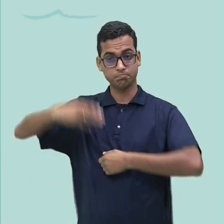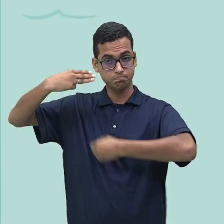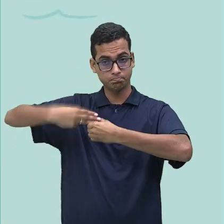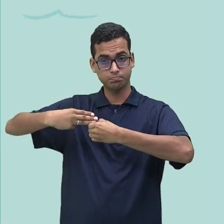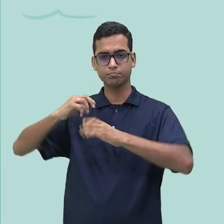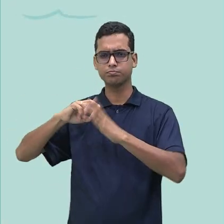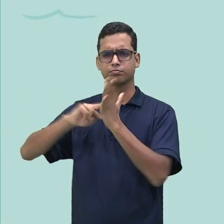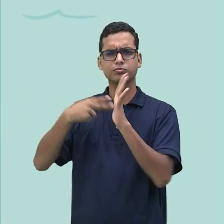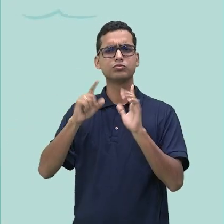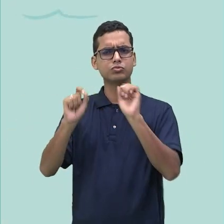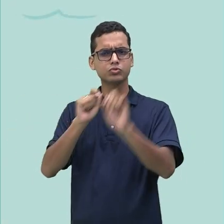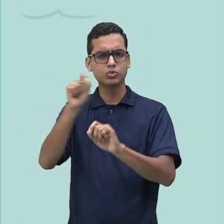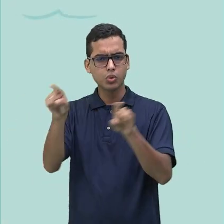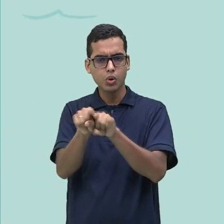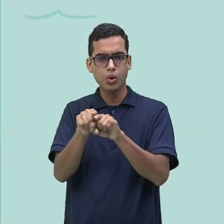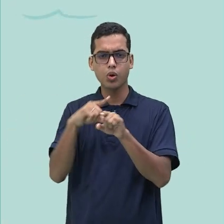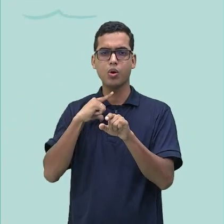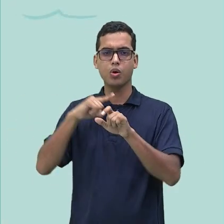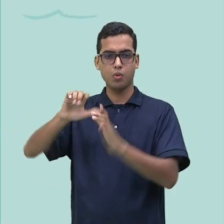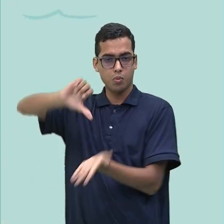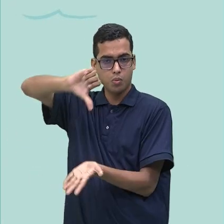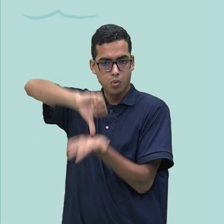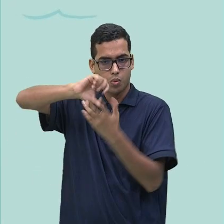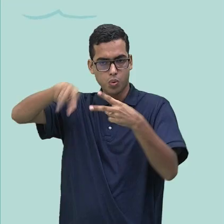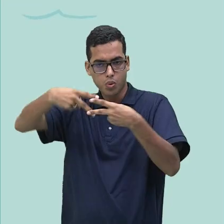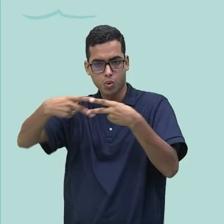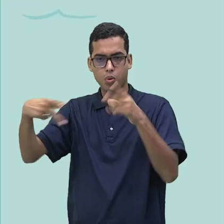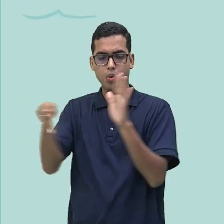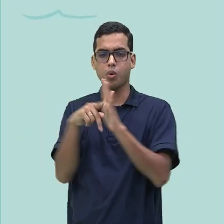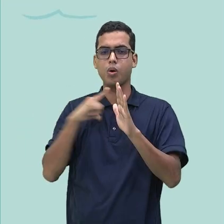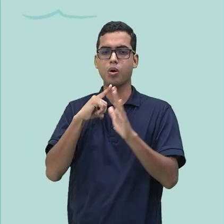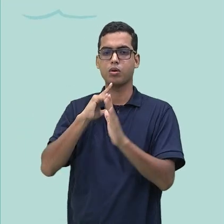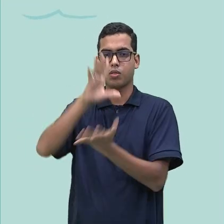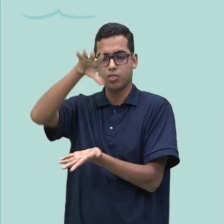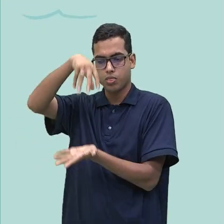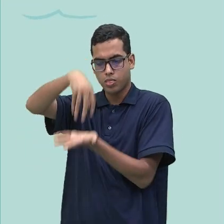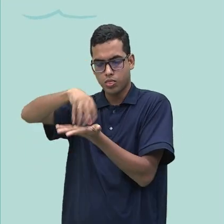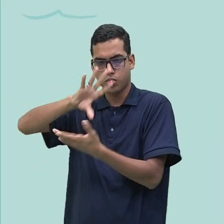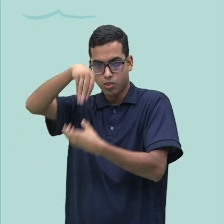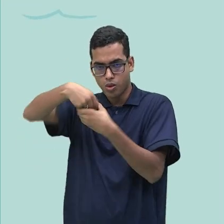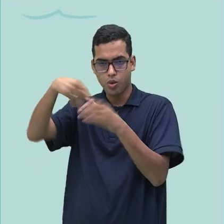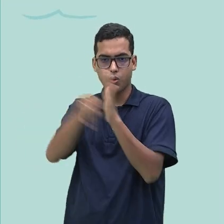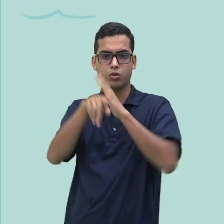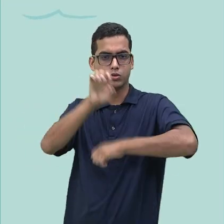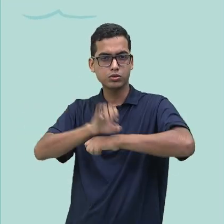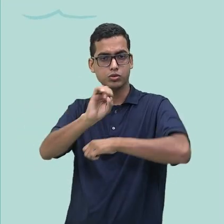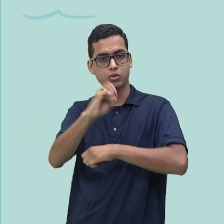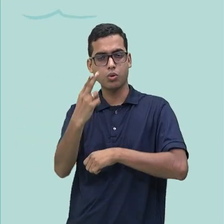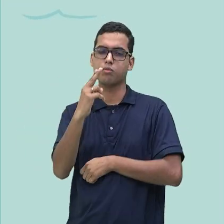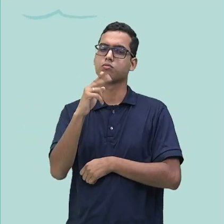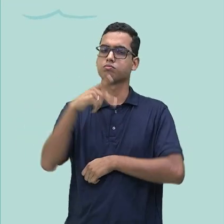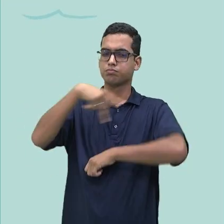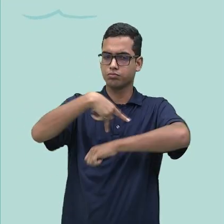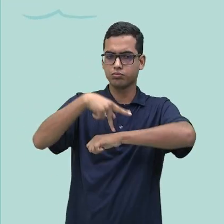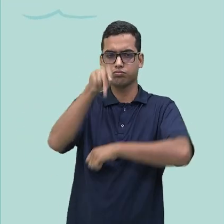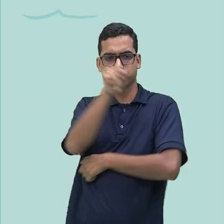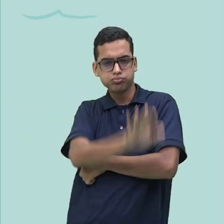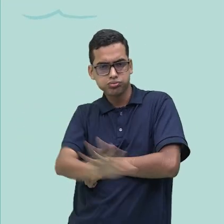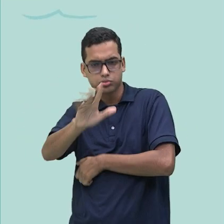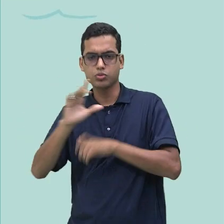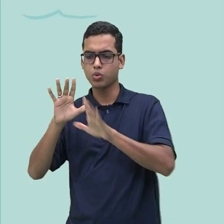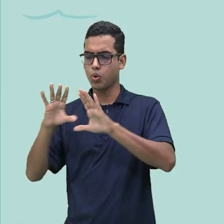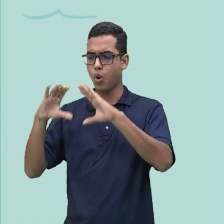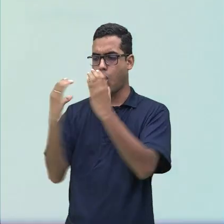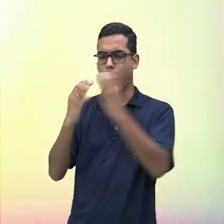Município é uma divisão administrativa de um estado ou país, geralmente abrangendo várias comunidades rurais.